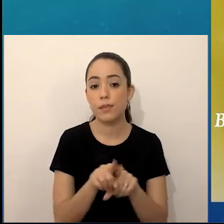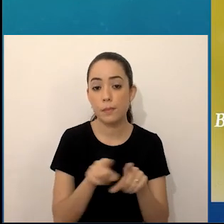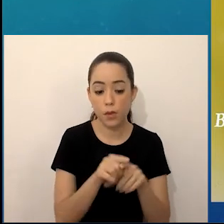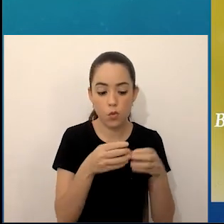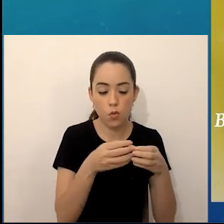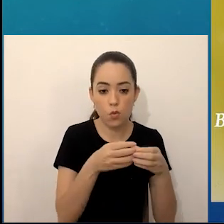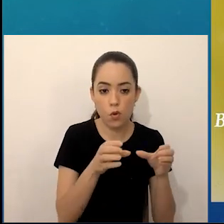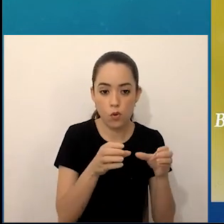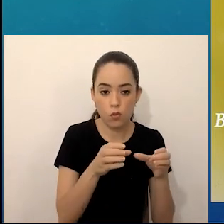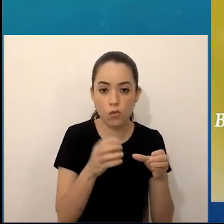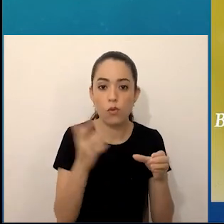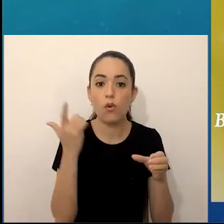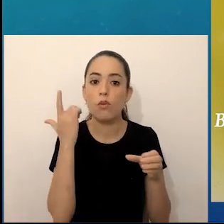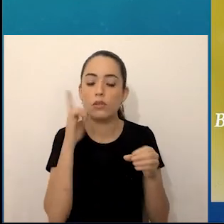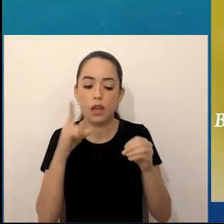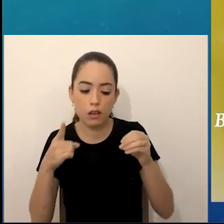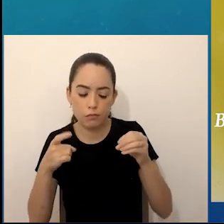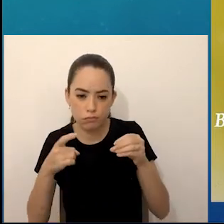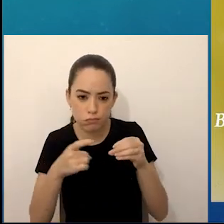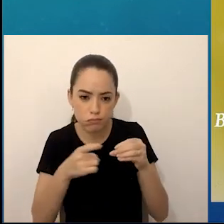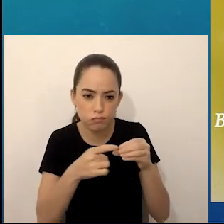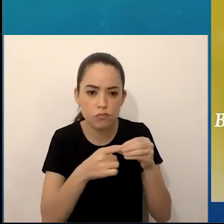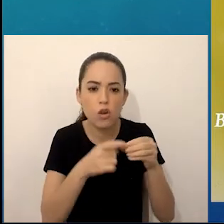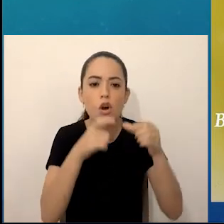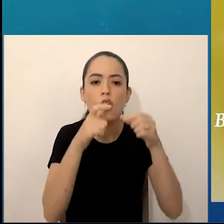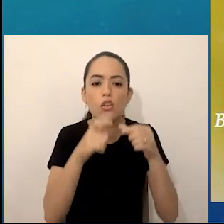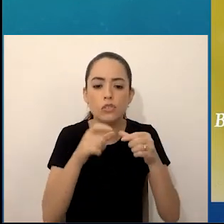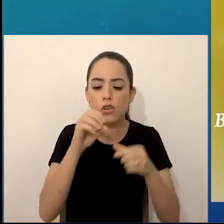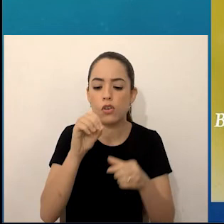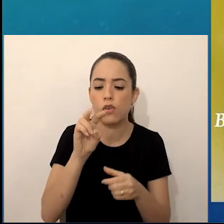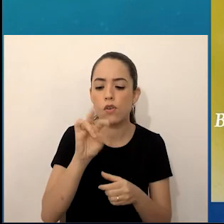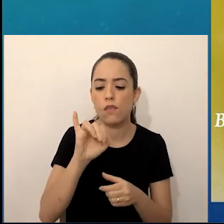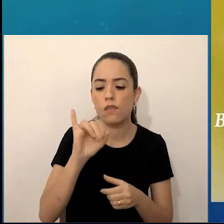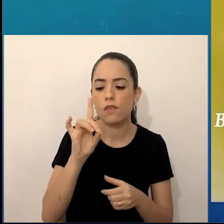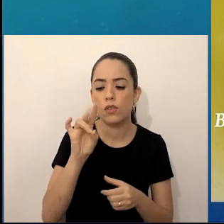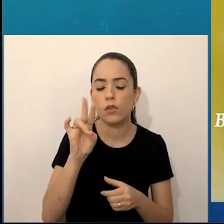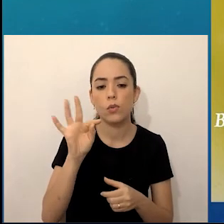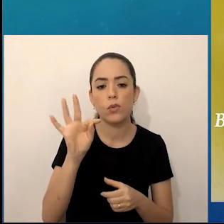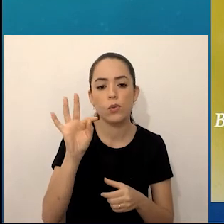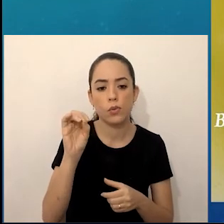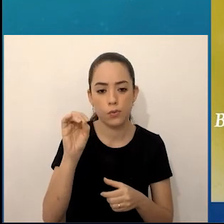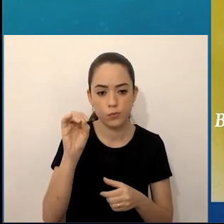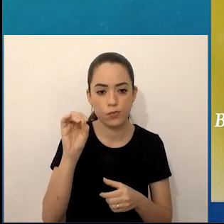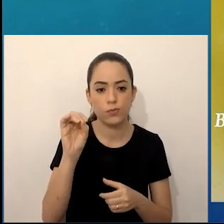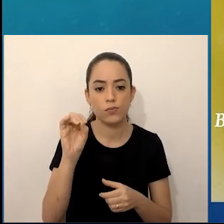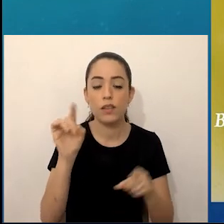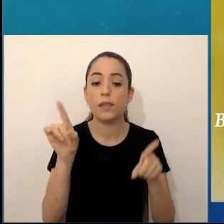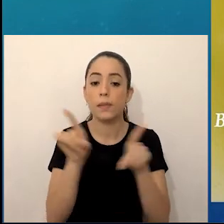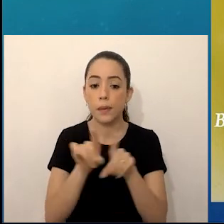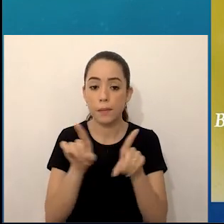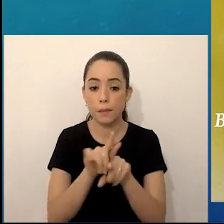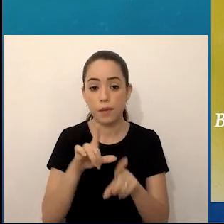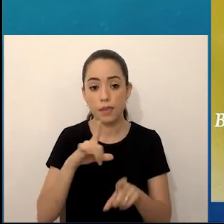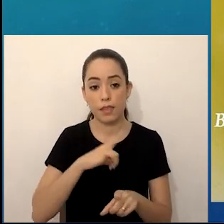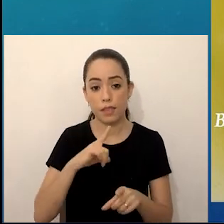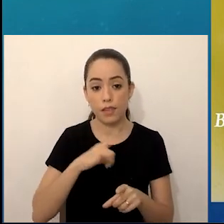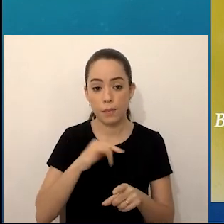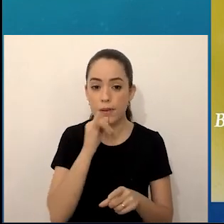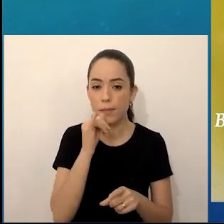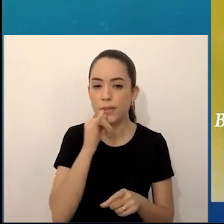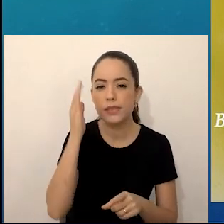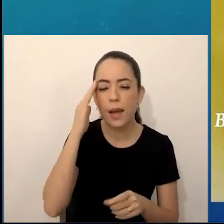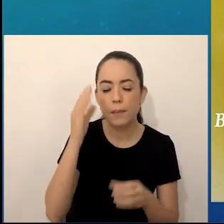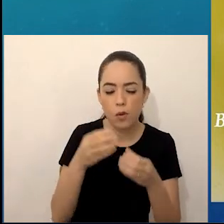A fertilização do ovo ocorre no oviduto, antes da secreção do albúmen, também conhecida